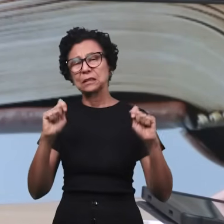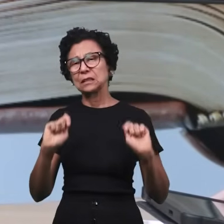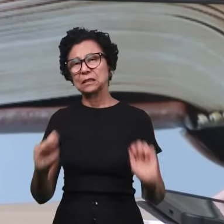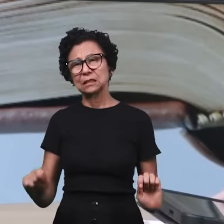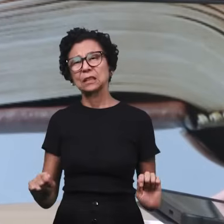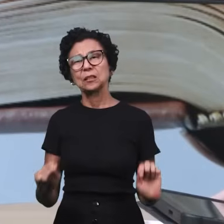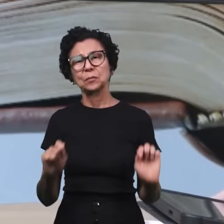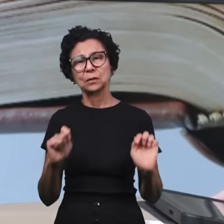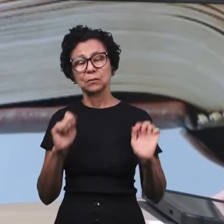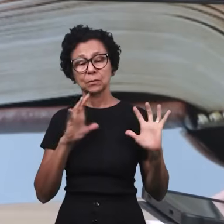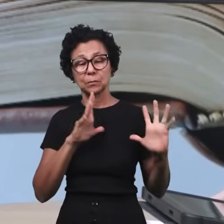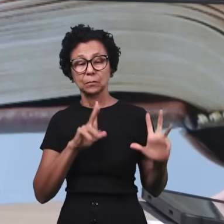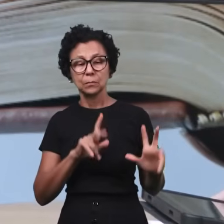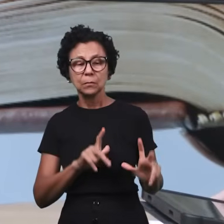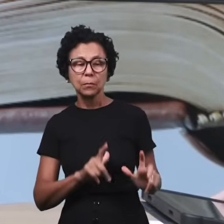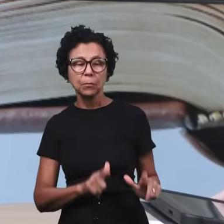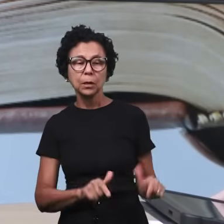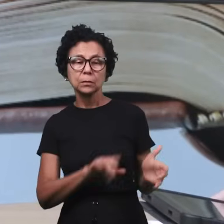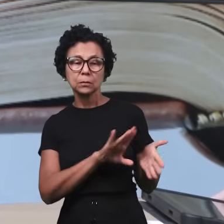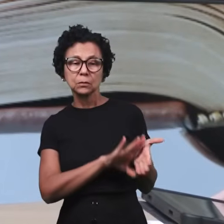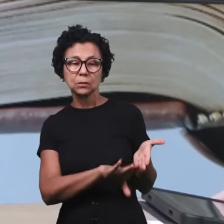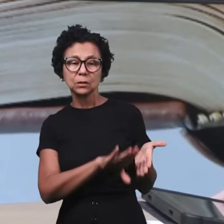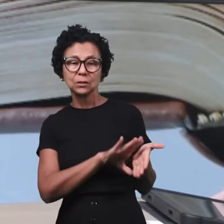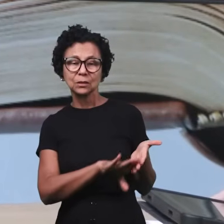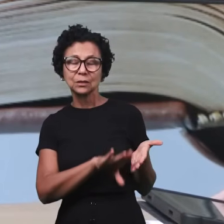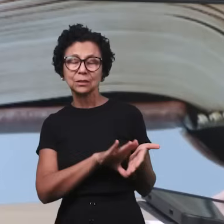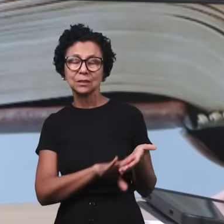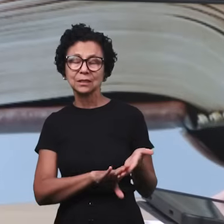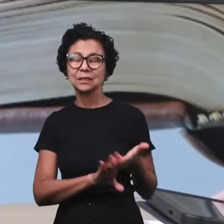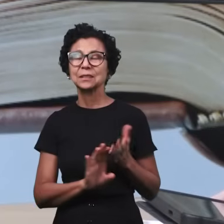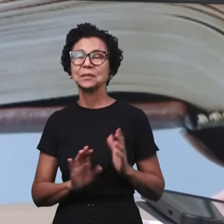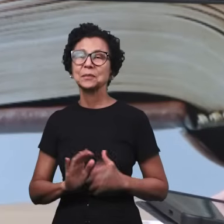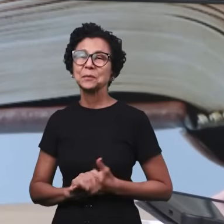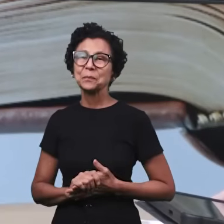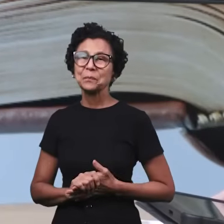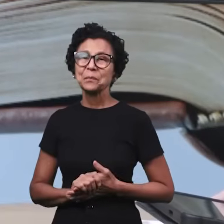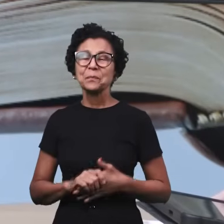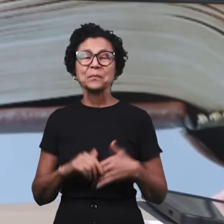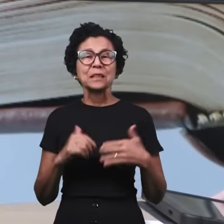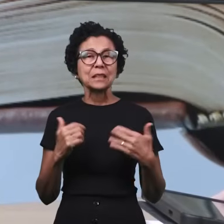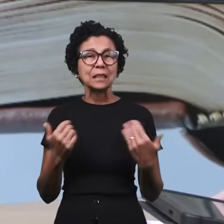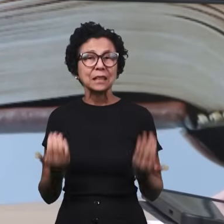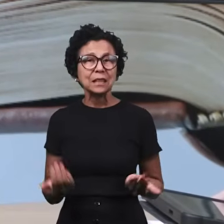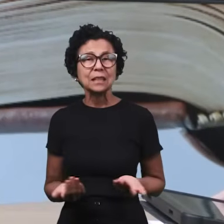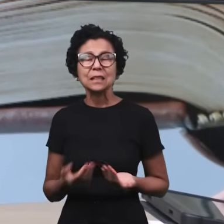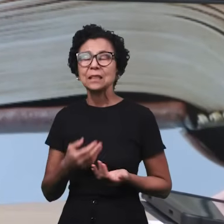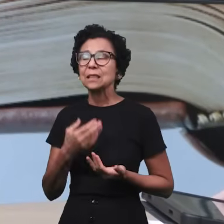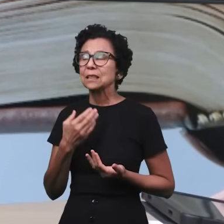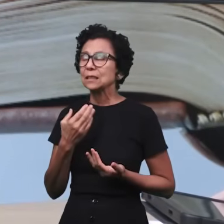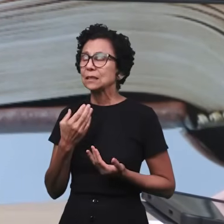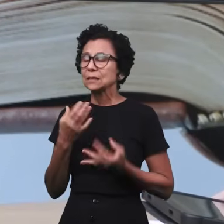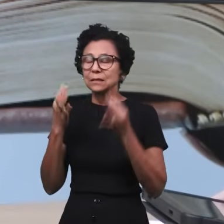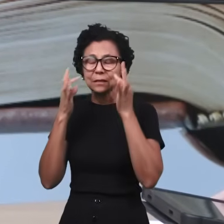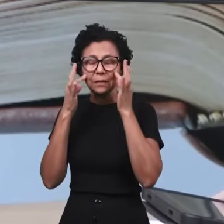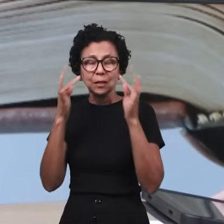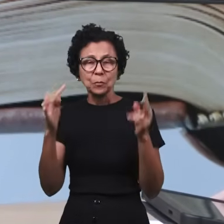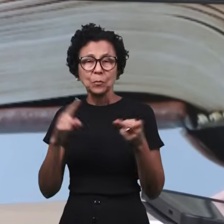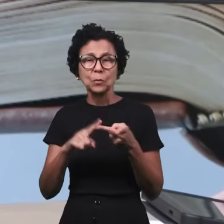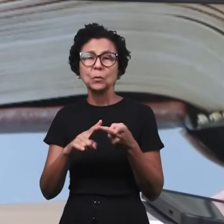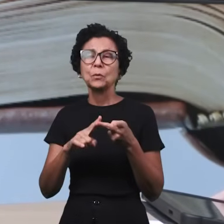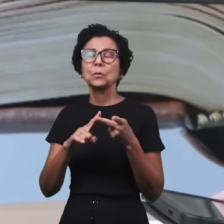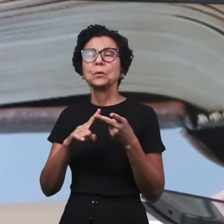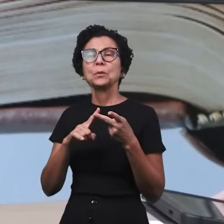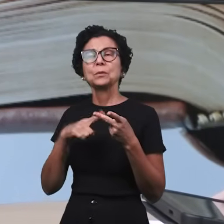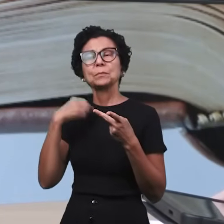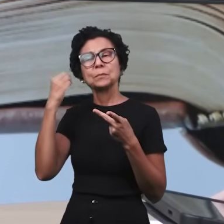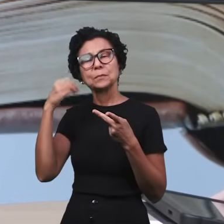nós vamos tirando para usar só as boas experiências, o bom conselho, o bom exemplo para nós